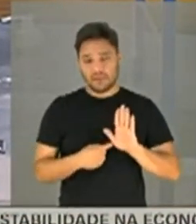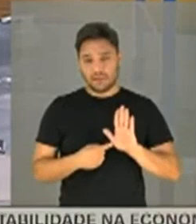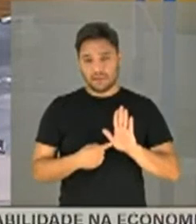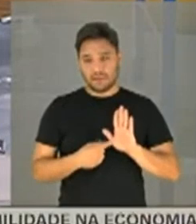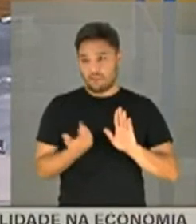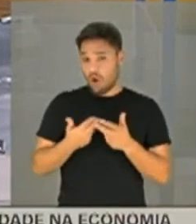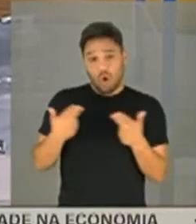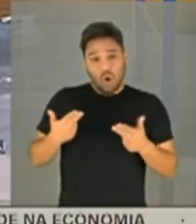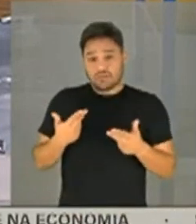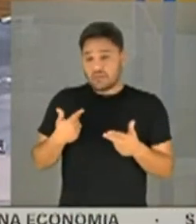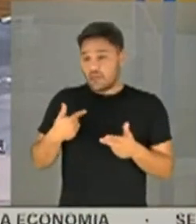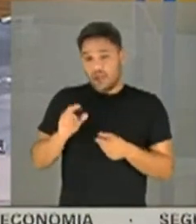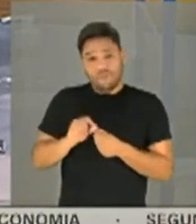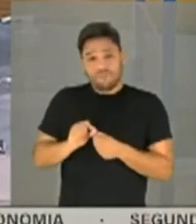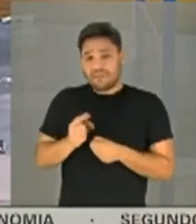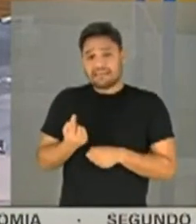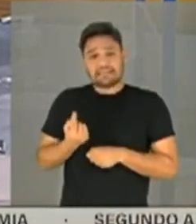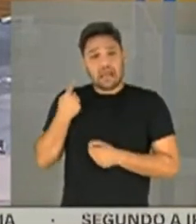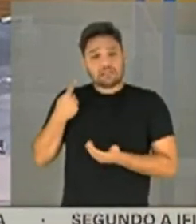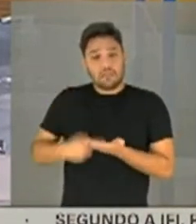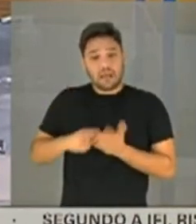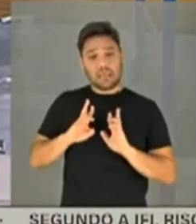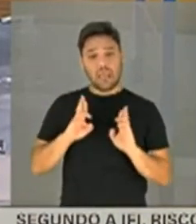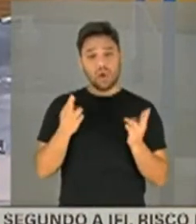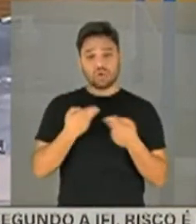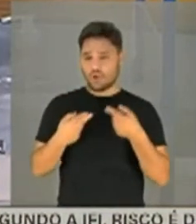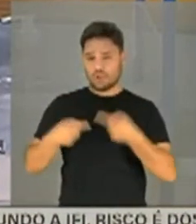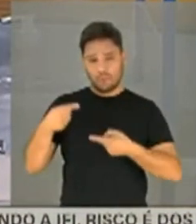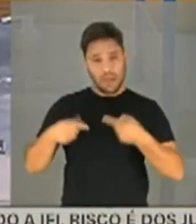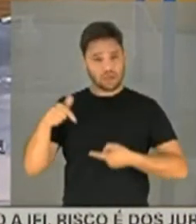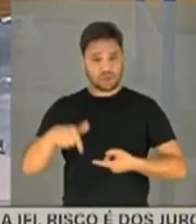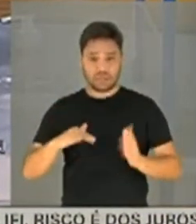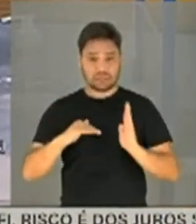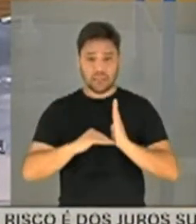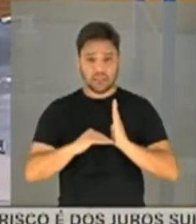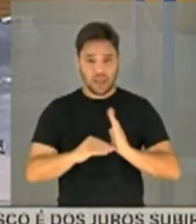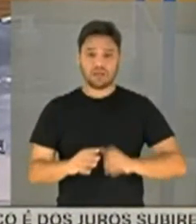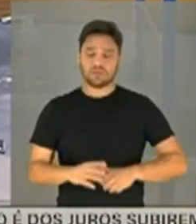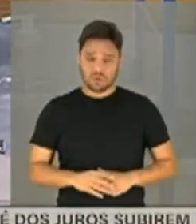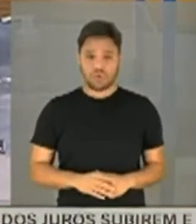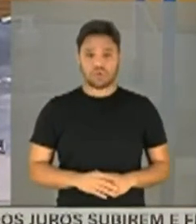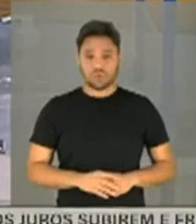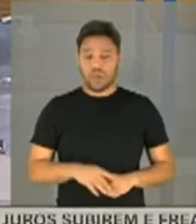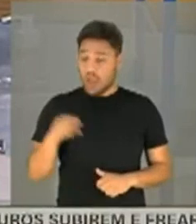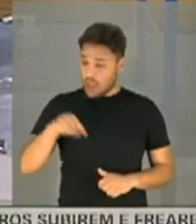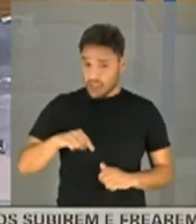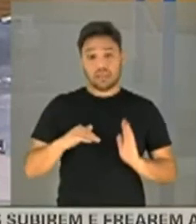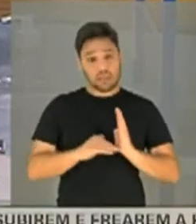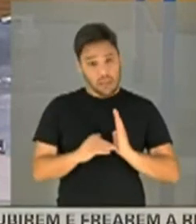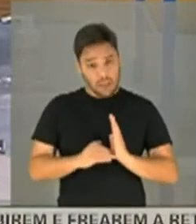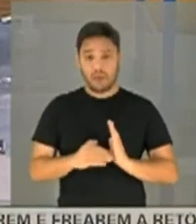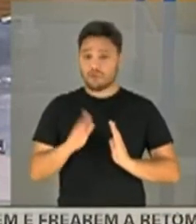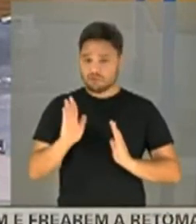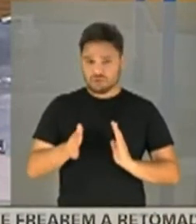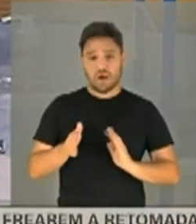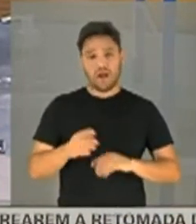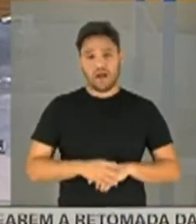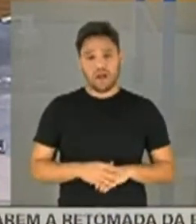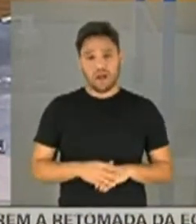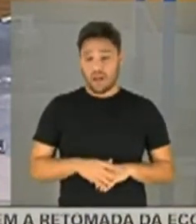algo que eu fiz um debate aqui, senador Reis? Eu fiz um debate nessa casa aqui,